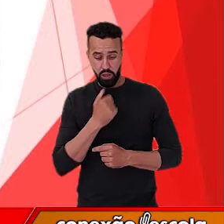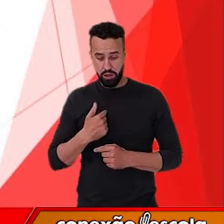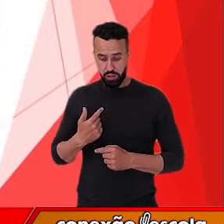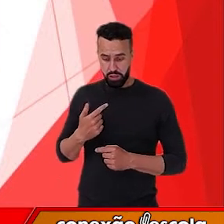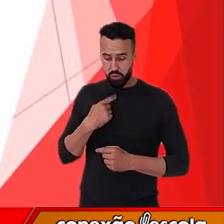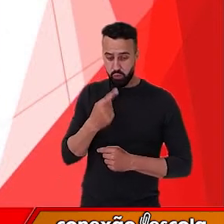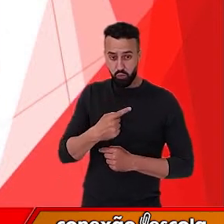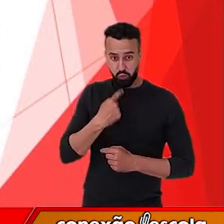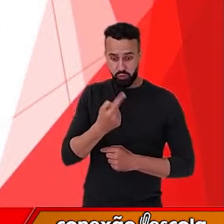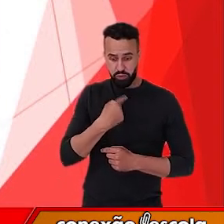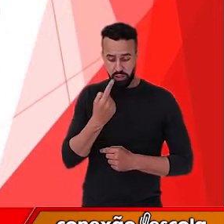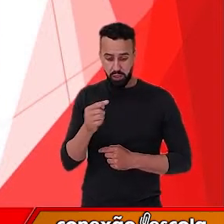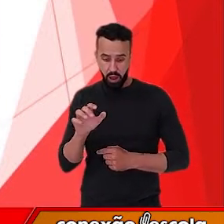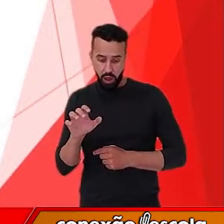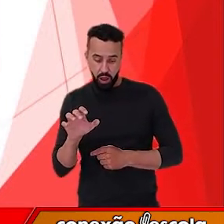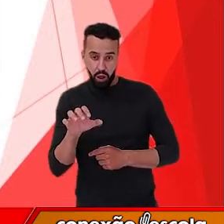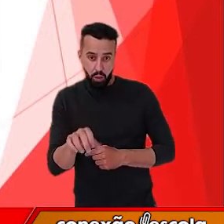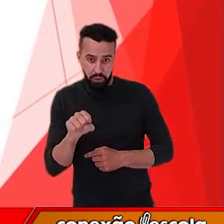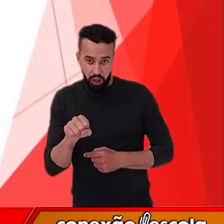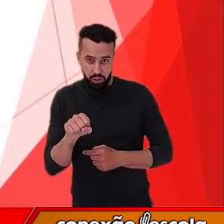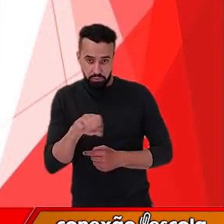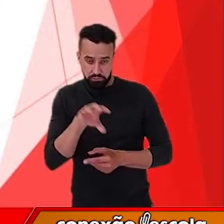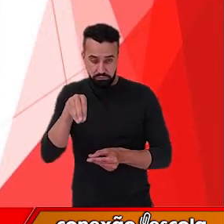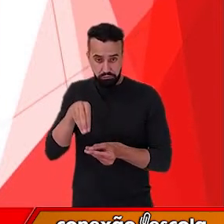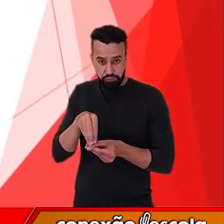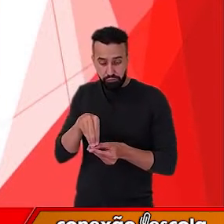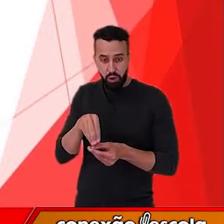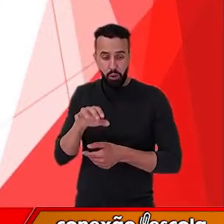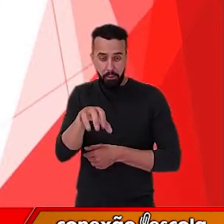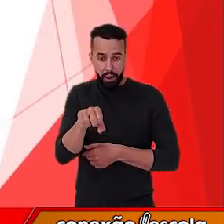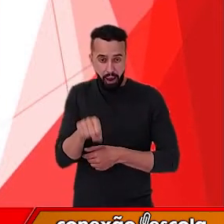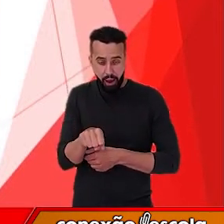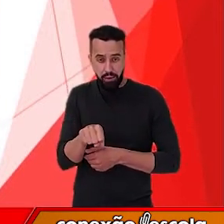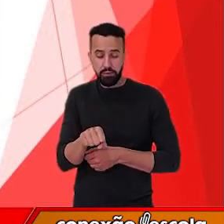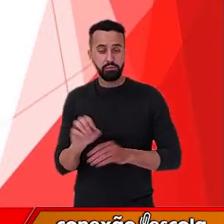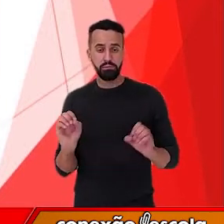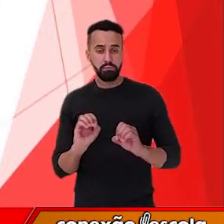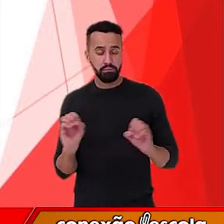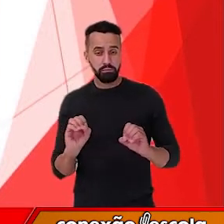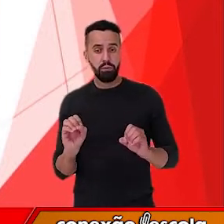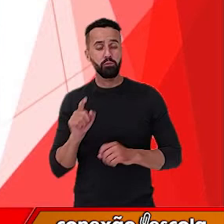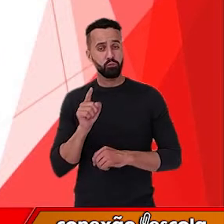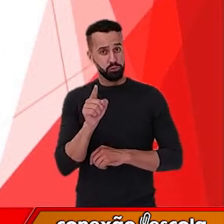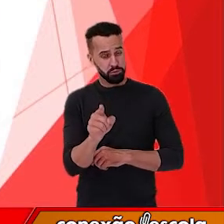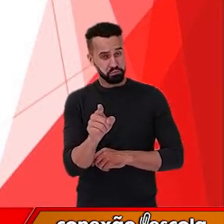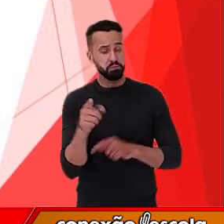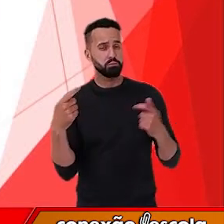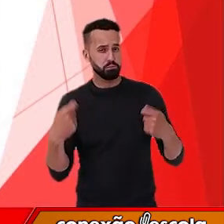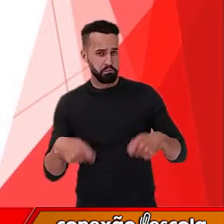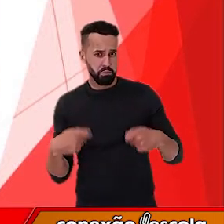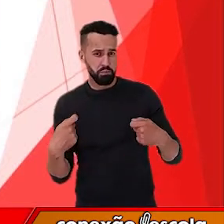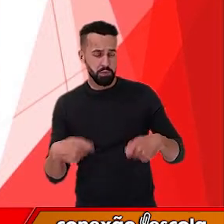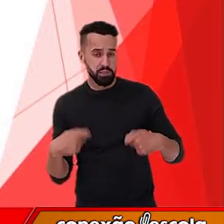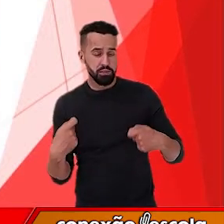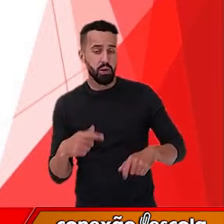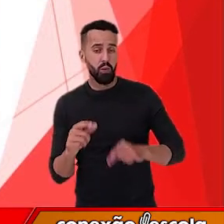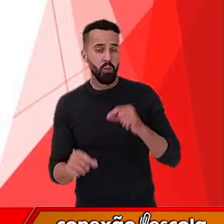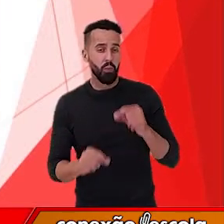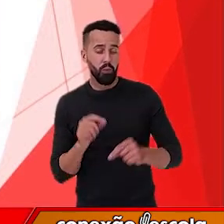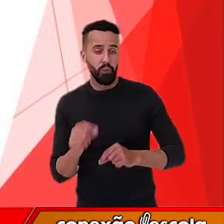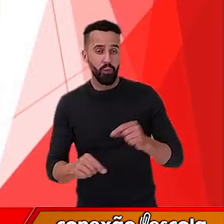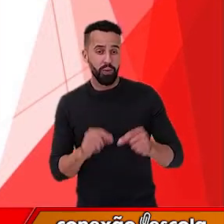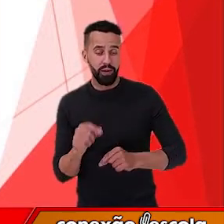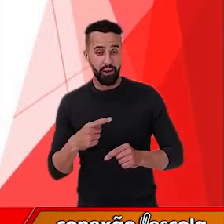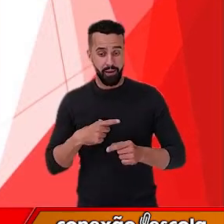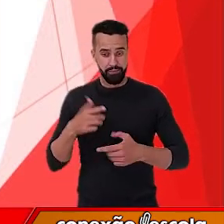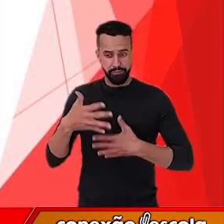possível capturar, ou seja, comer todas as pedras do seu inimigo, você tem que